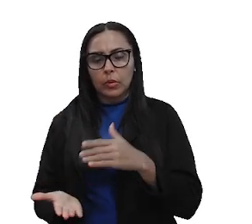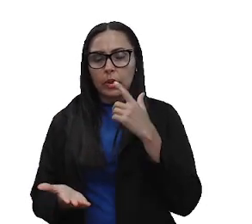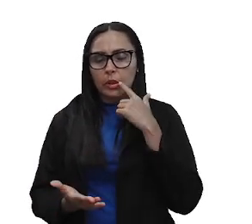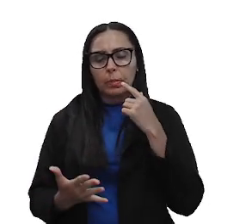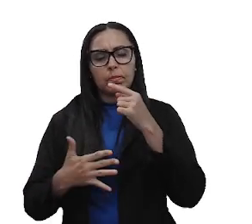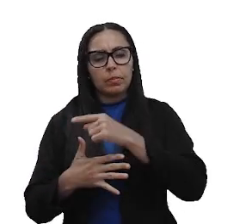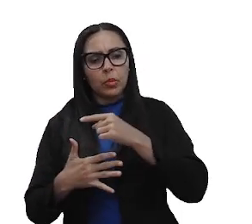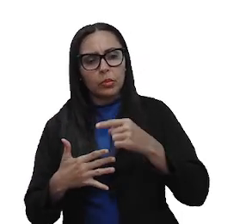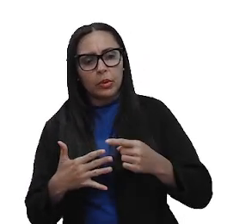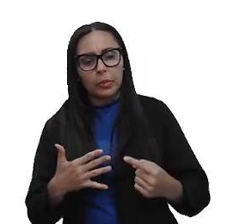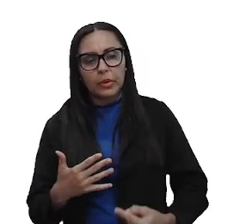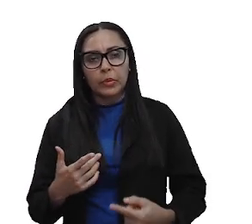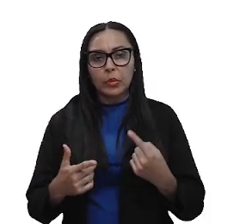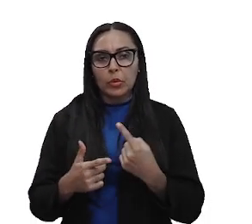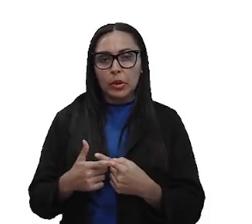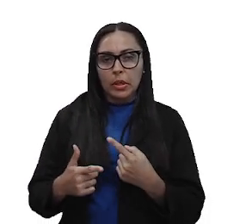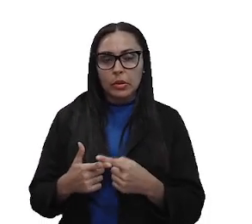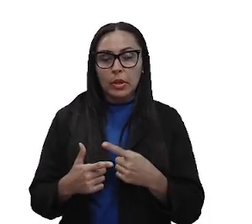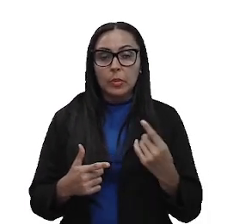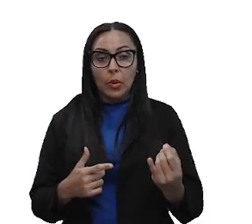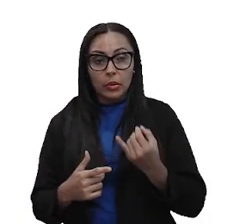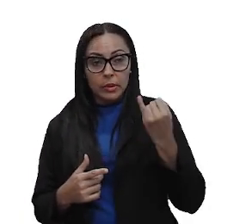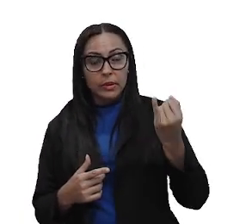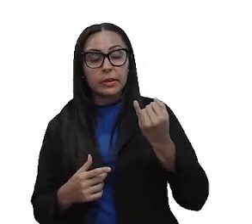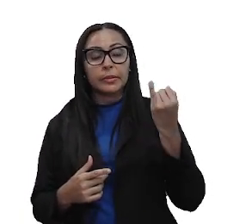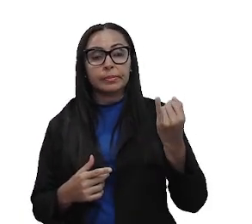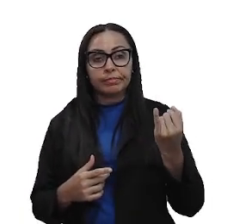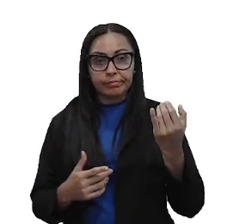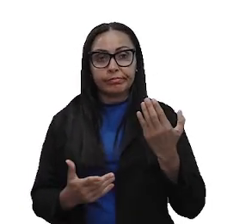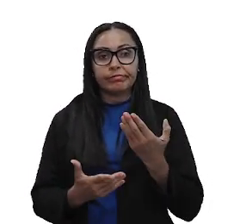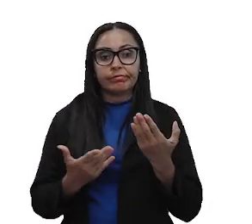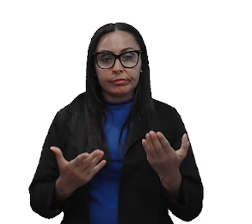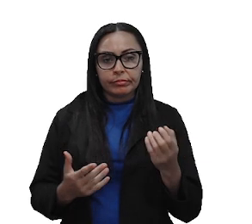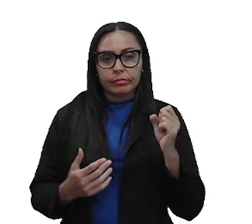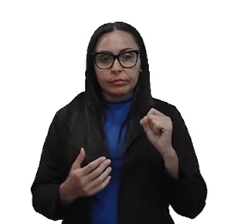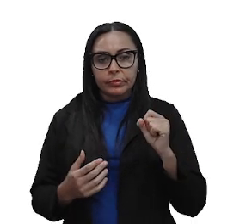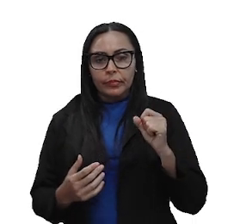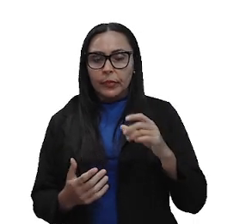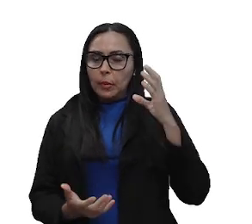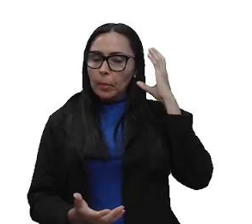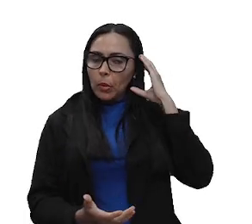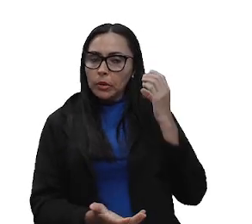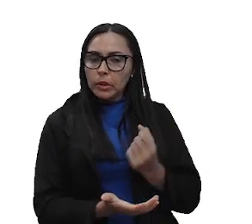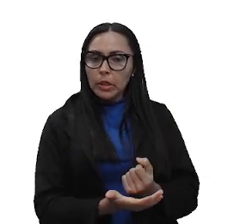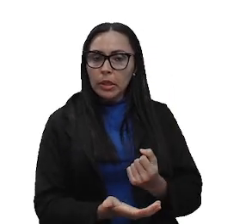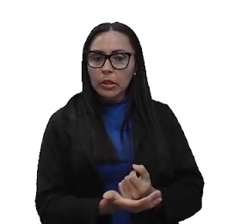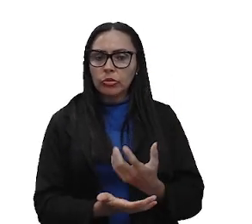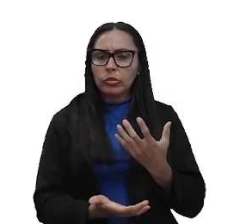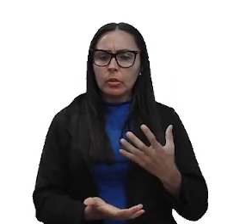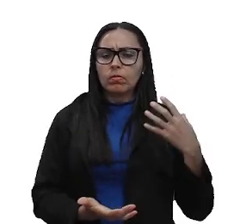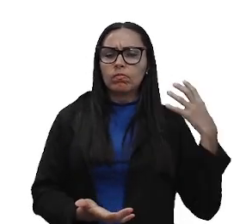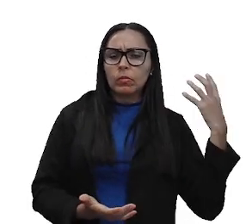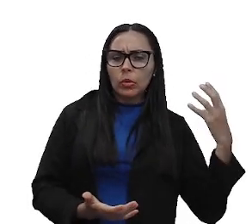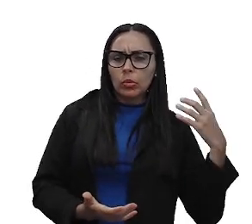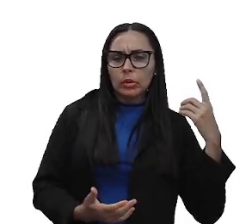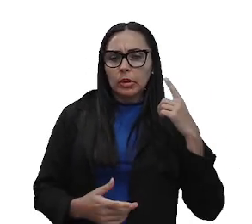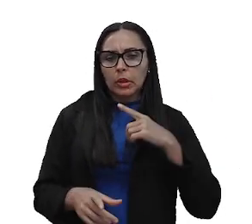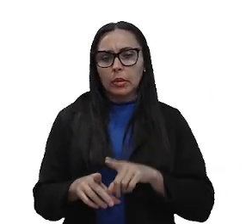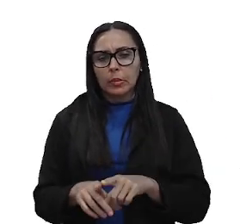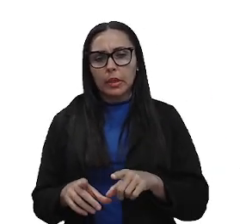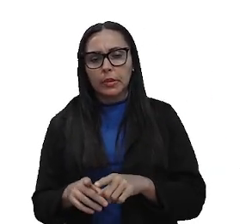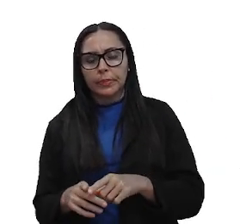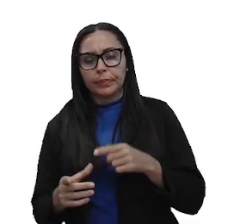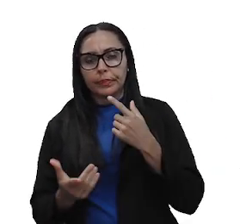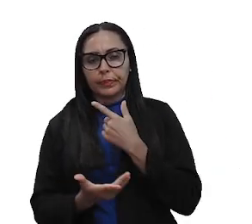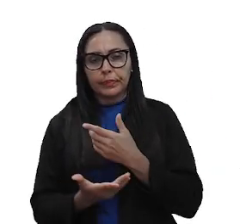apontamentos, porque isso mais na frente vai ser muito importante. Acessem o podcast, escutem o podcast, pause se for